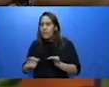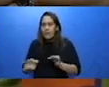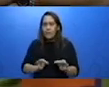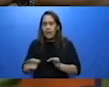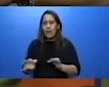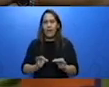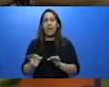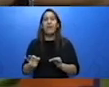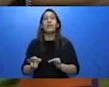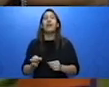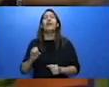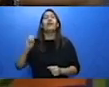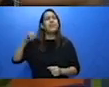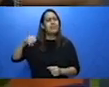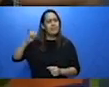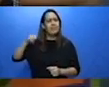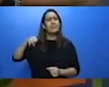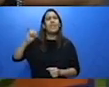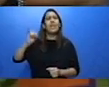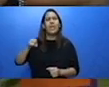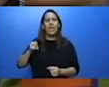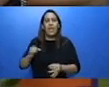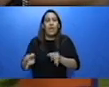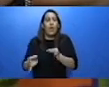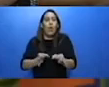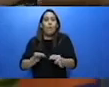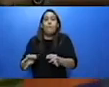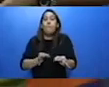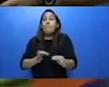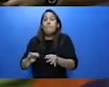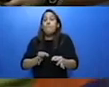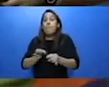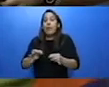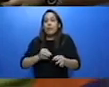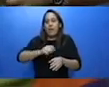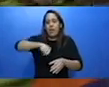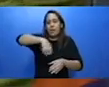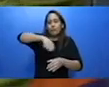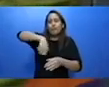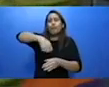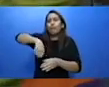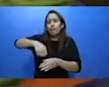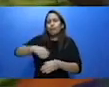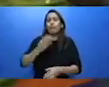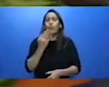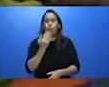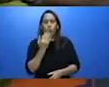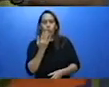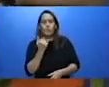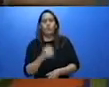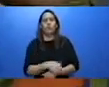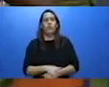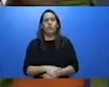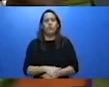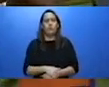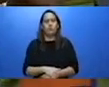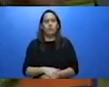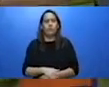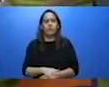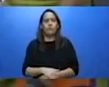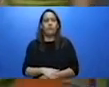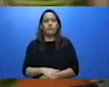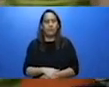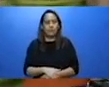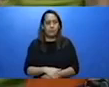preparava. Sim, nós preparamos a comidinha, fazemos a comidinha.